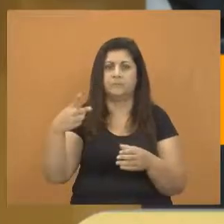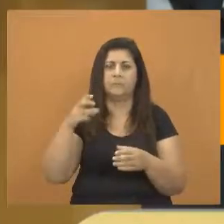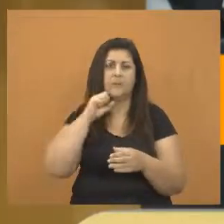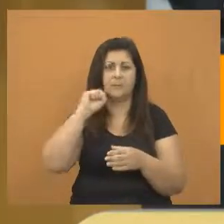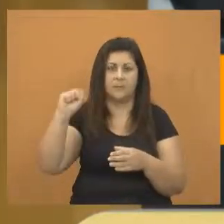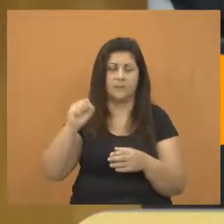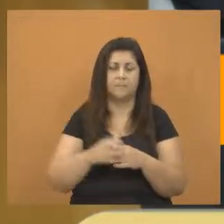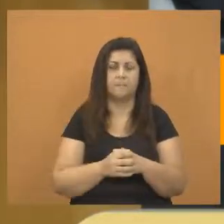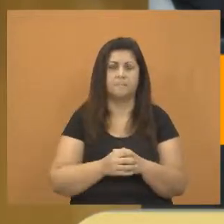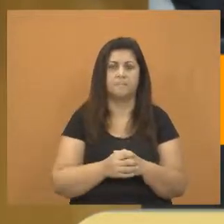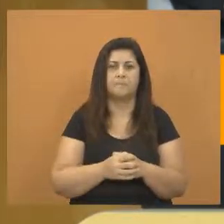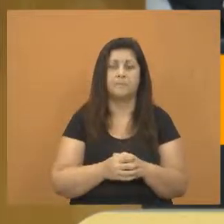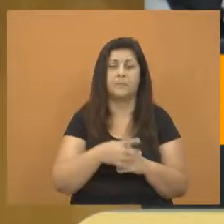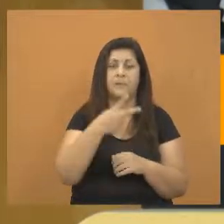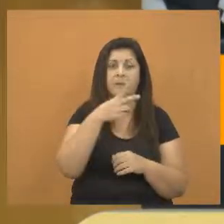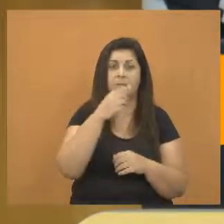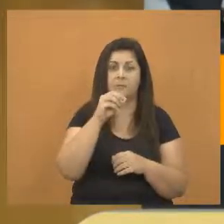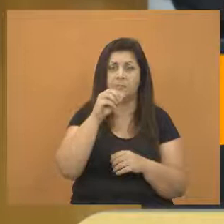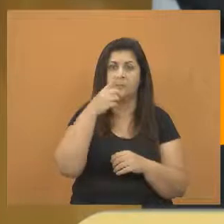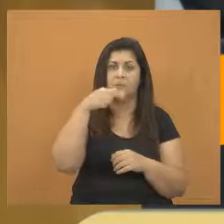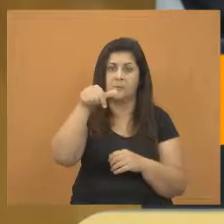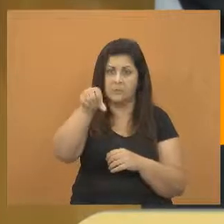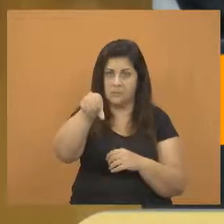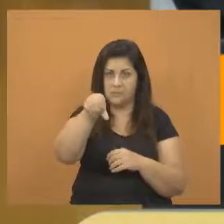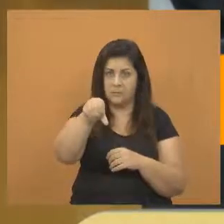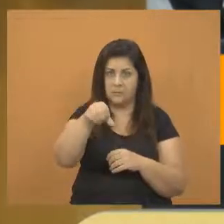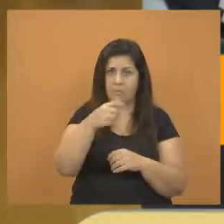Previsão para o ano 2019,